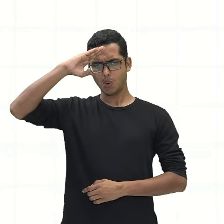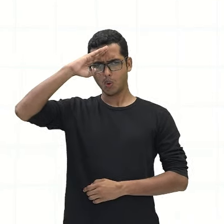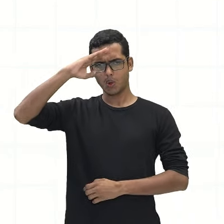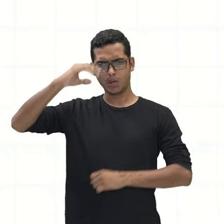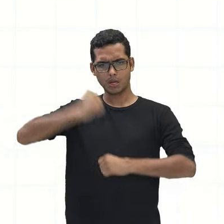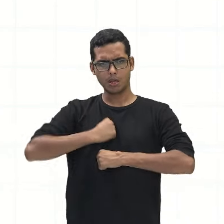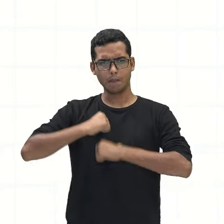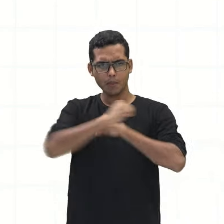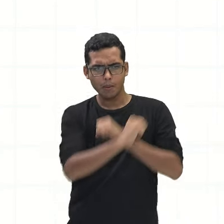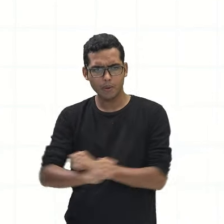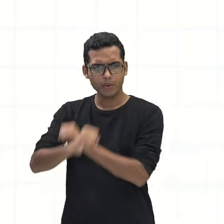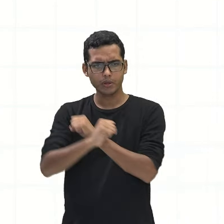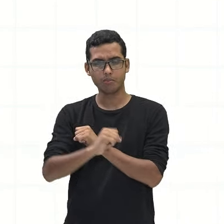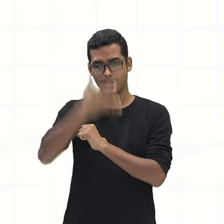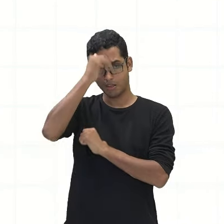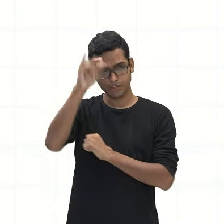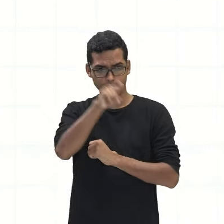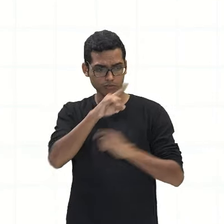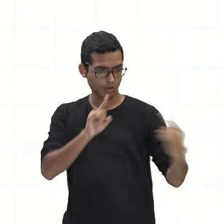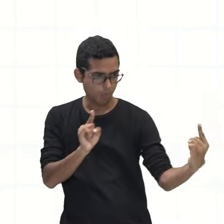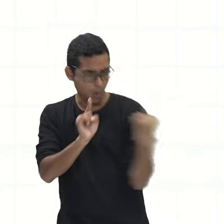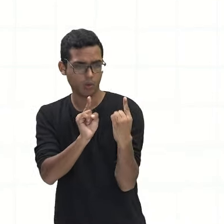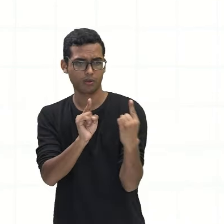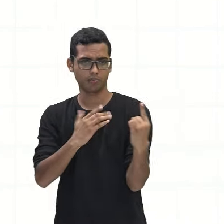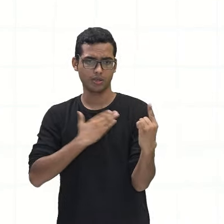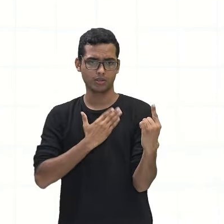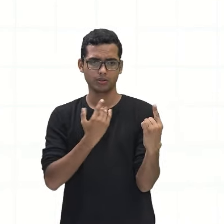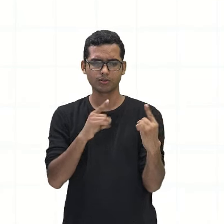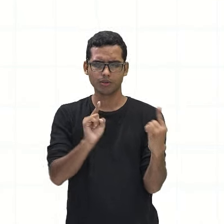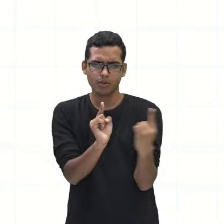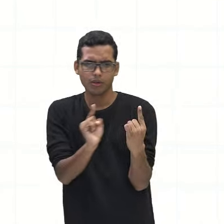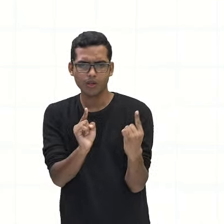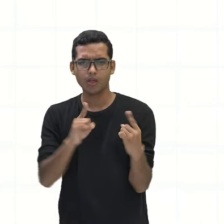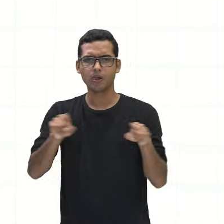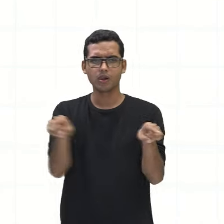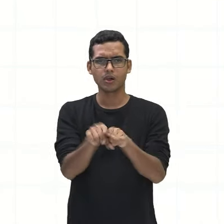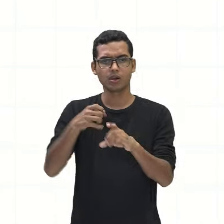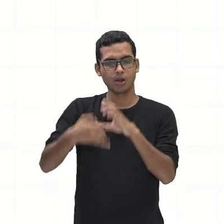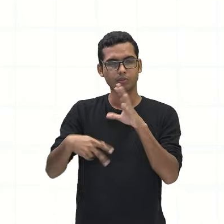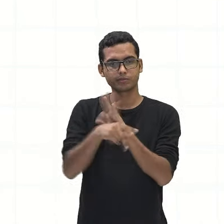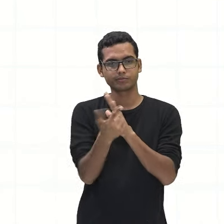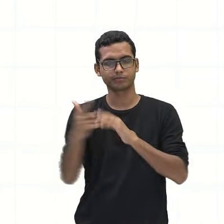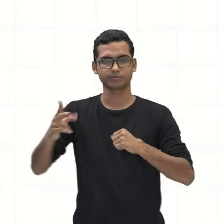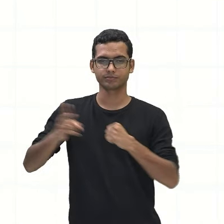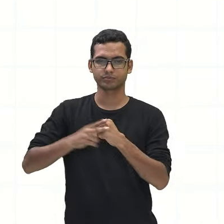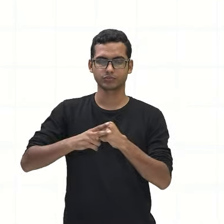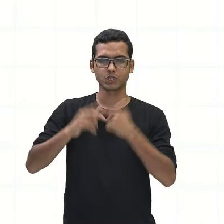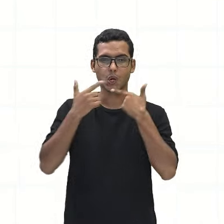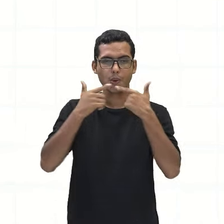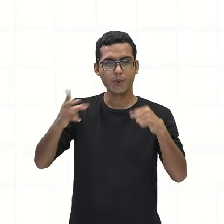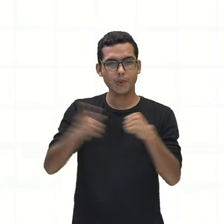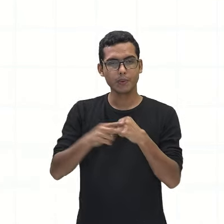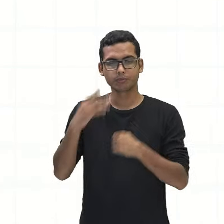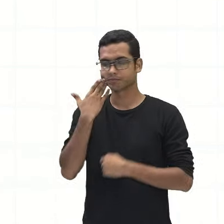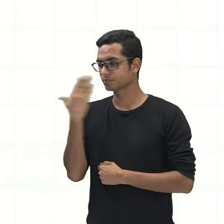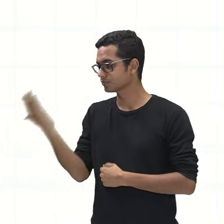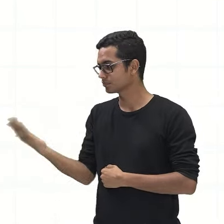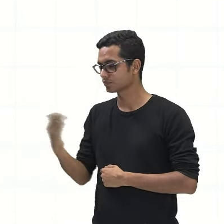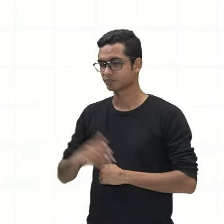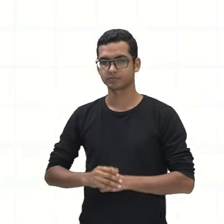temos linguagem verbal, ok? Outra característica da linguagem verbal, ela pode